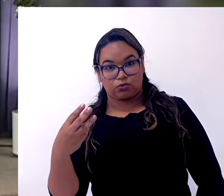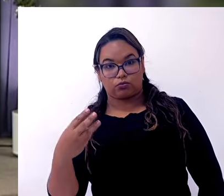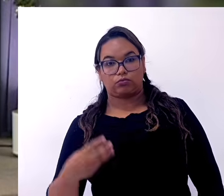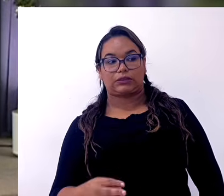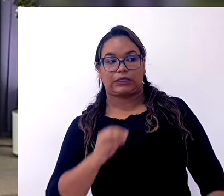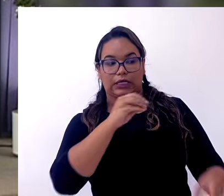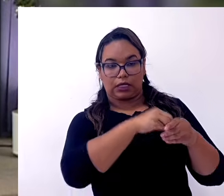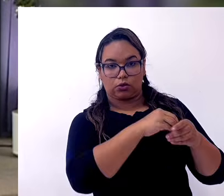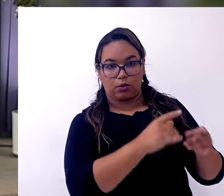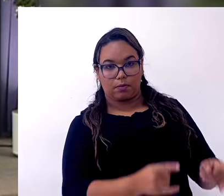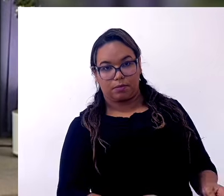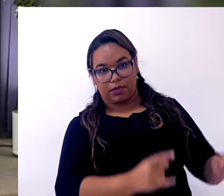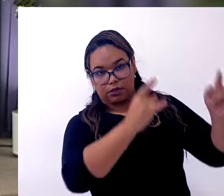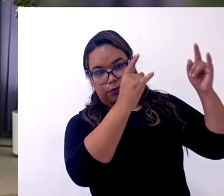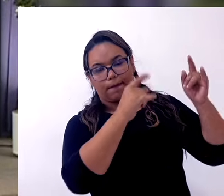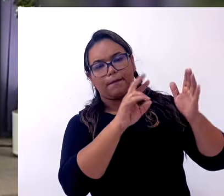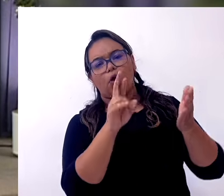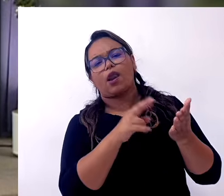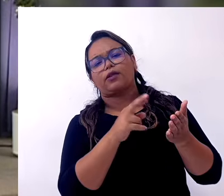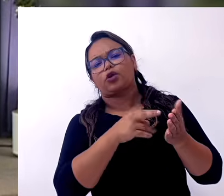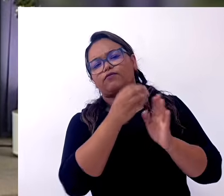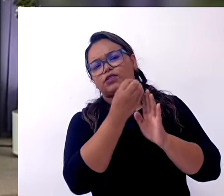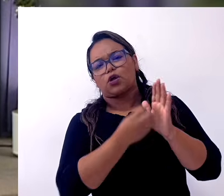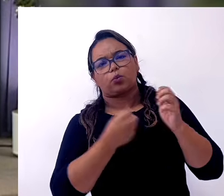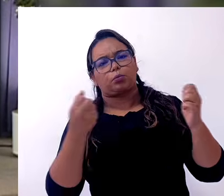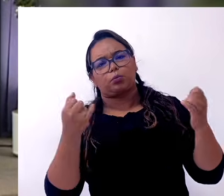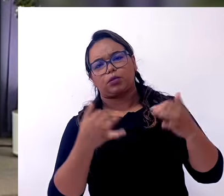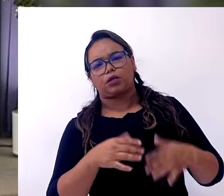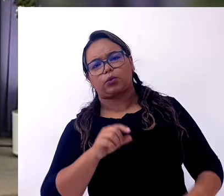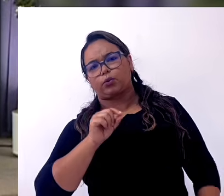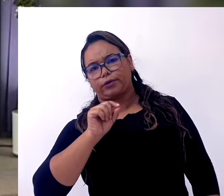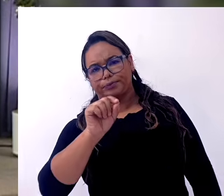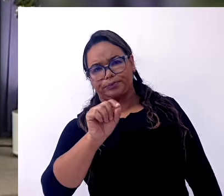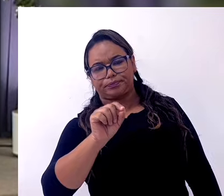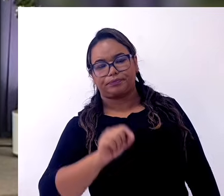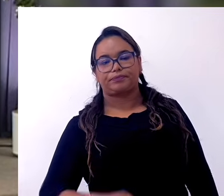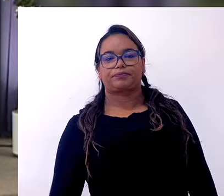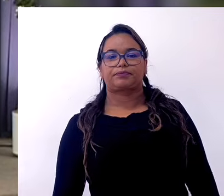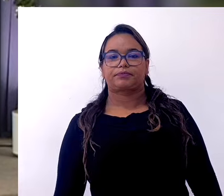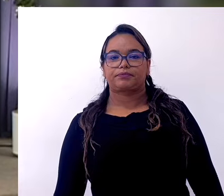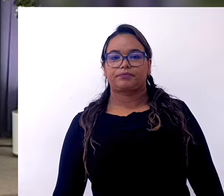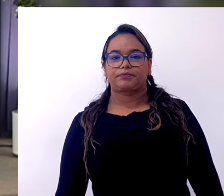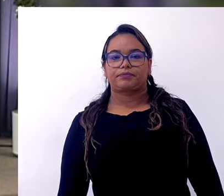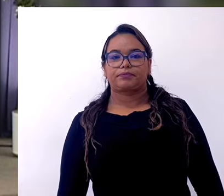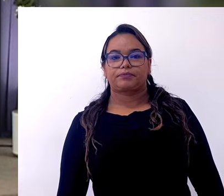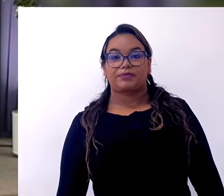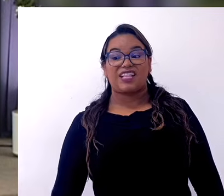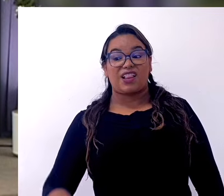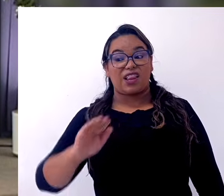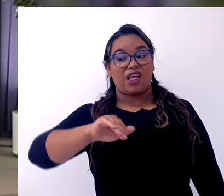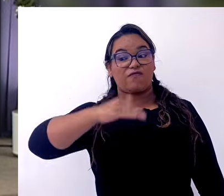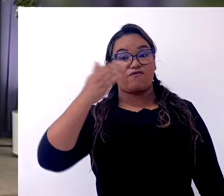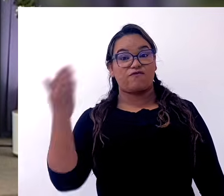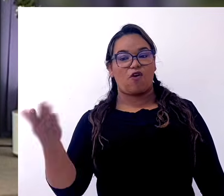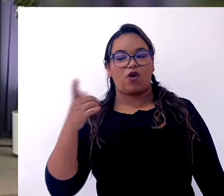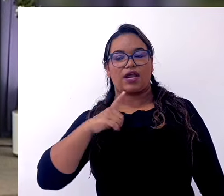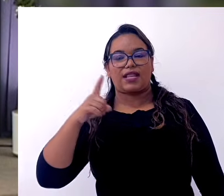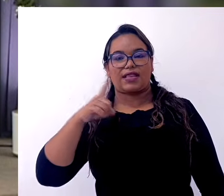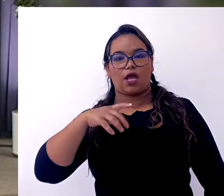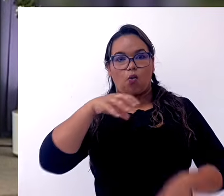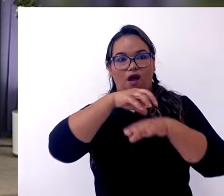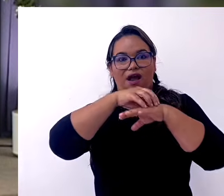da bomba em Oklahoma, os Estados Unidos conseguiram aprovar legislação antiterrorista em 5 dias. E